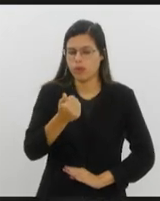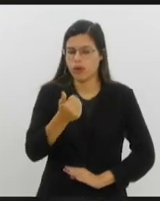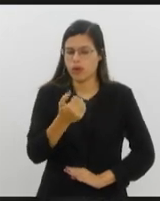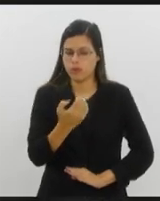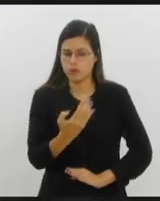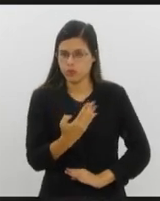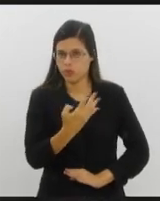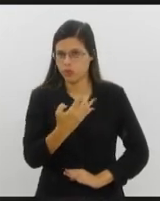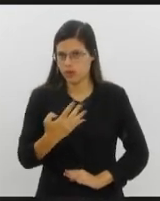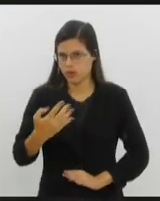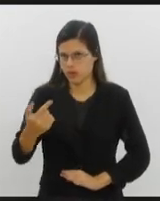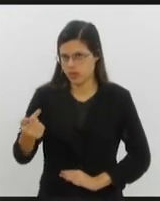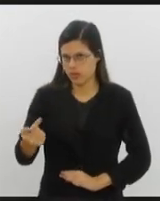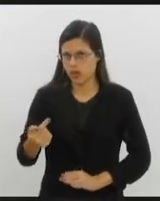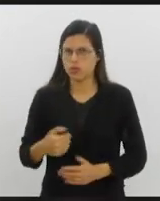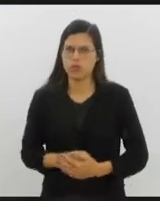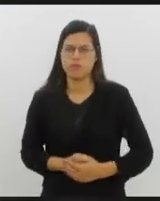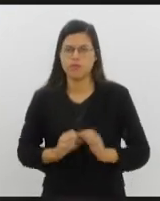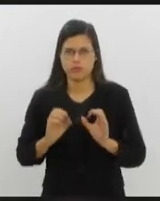Perfeito, deferido.